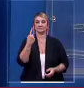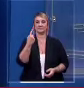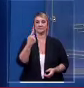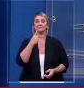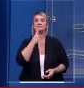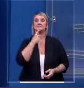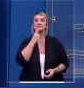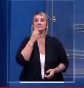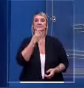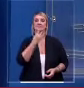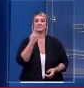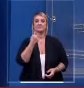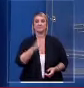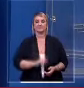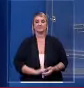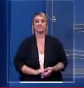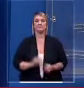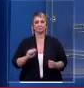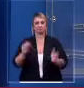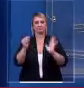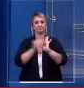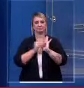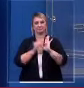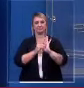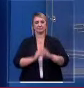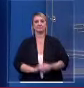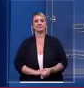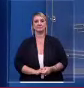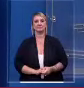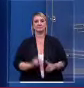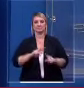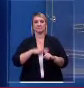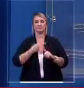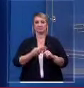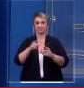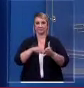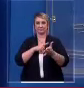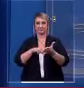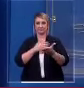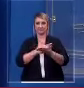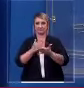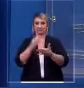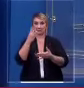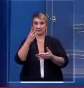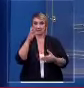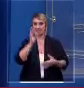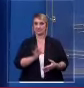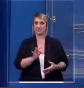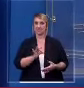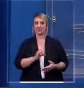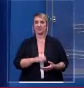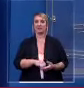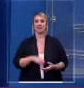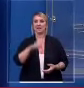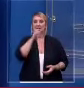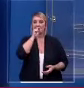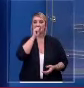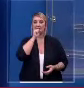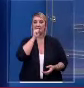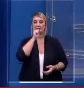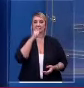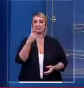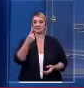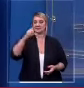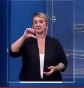Vermelha, 31. Pode marcar. Na dupla cena, você ganha a partir de 3 acertos. Bola laranja,